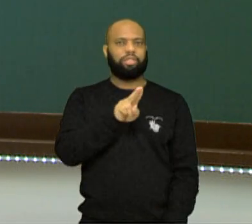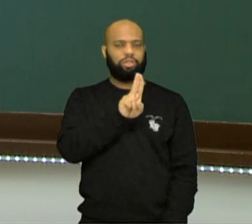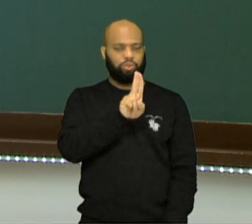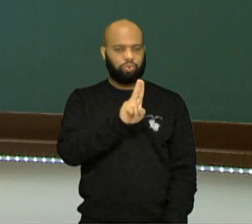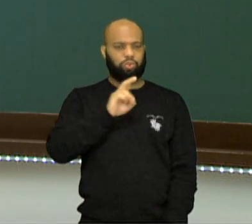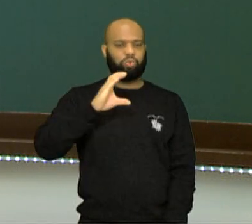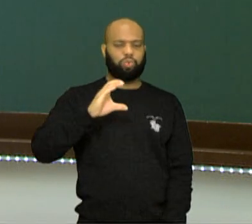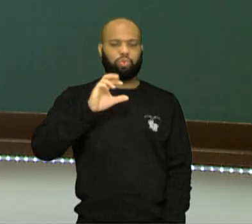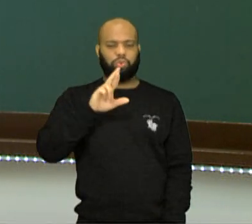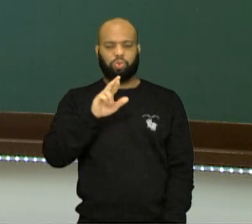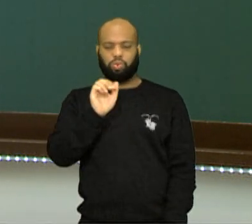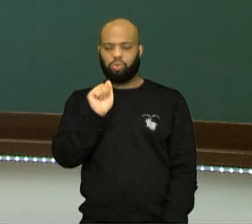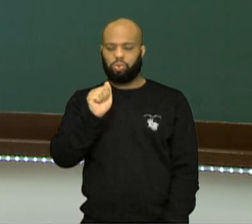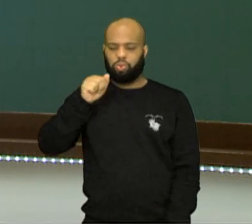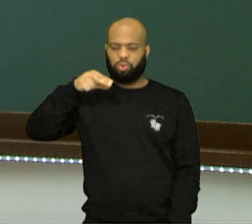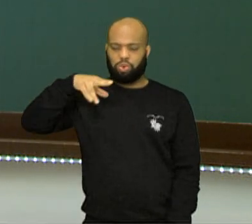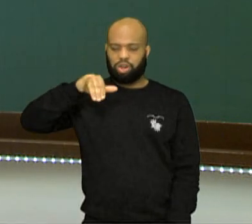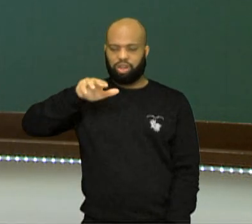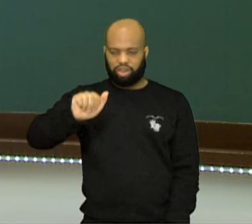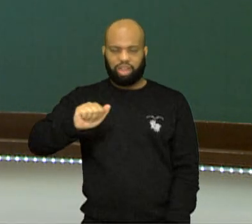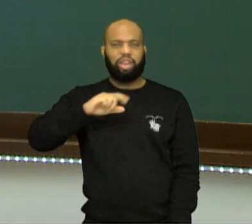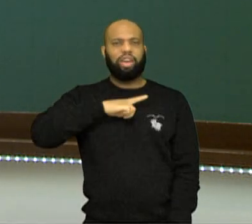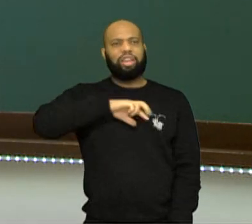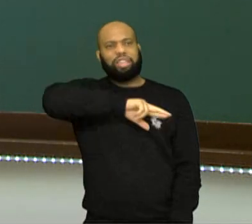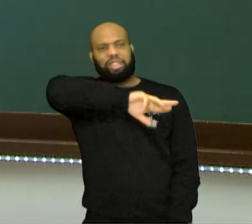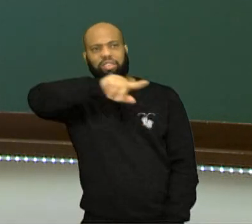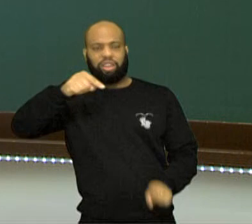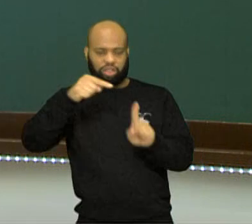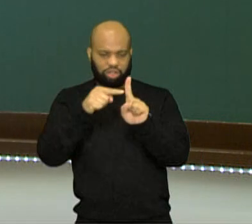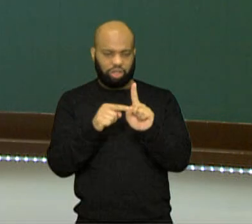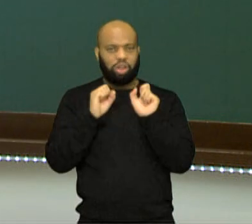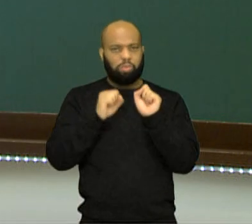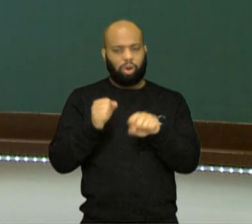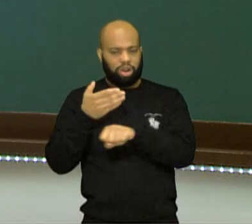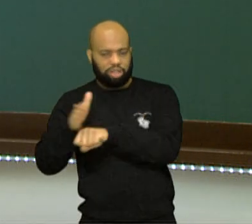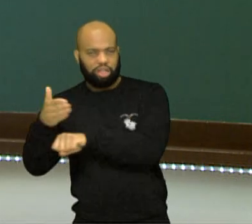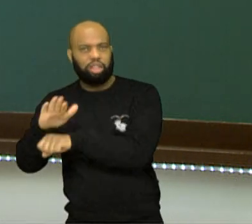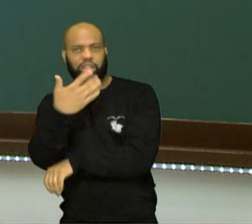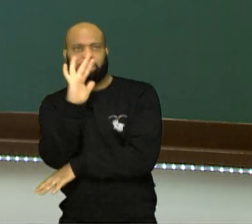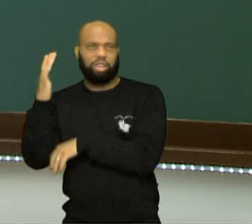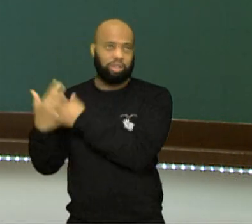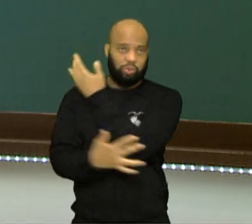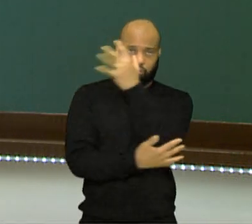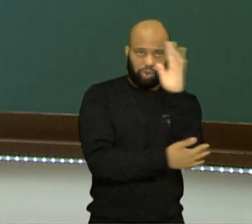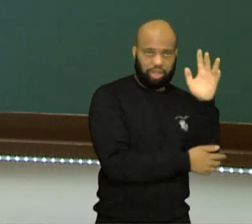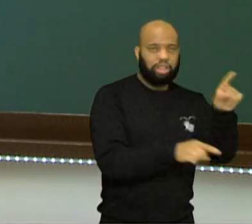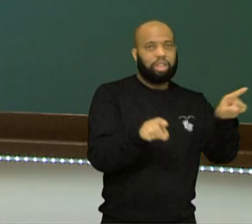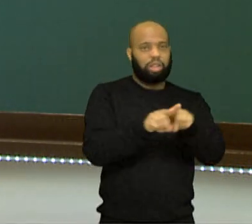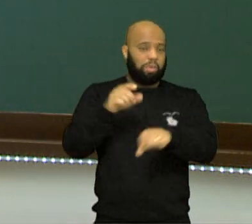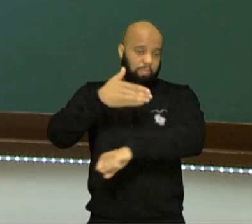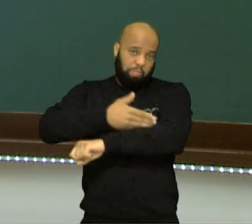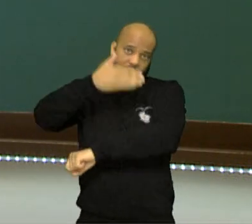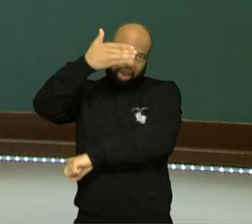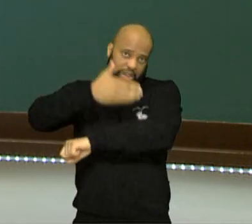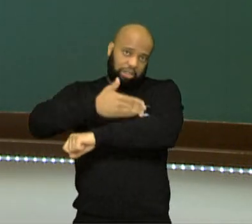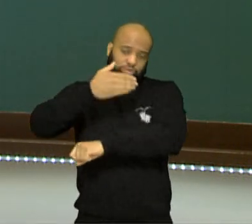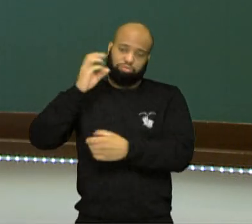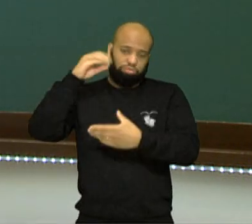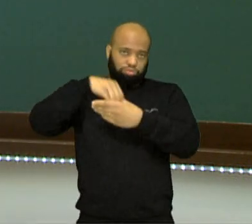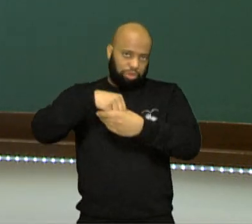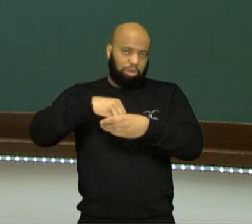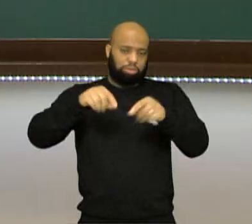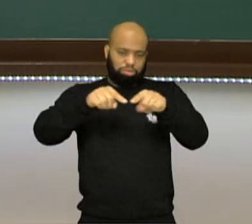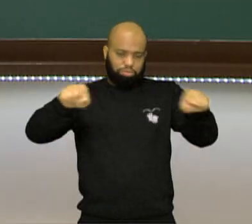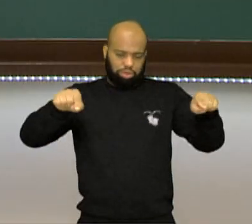diversas modalidades, podendo ser praticada junto à natureza ou em paredes artificiais. Então a escalada